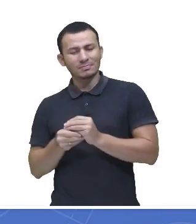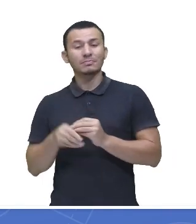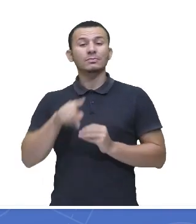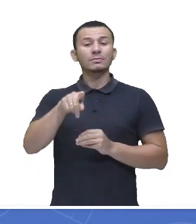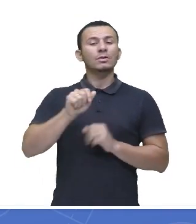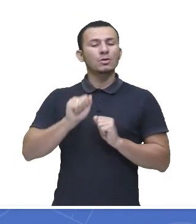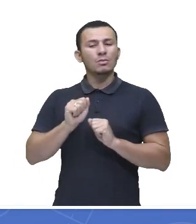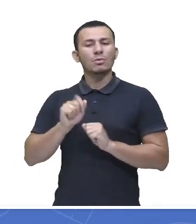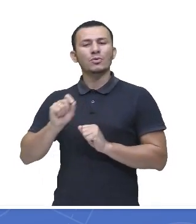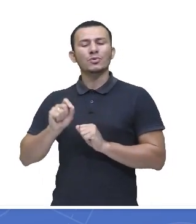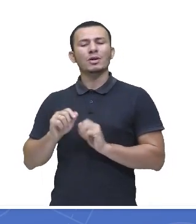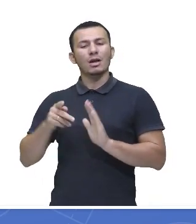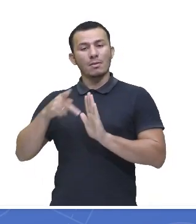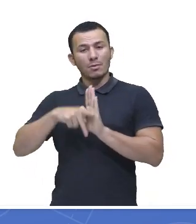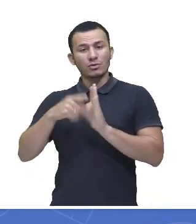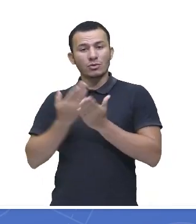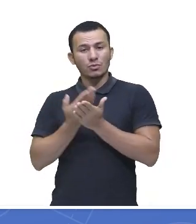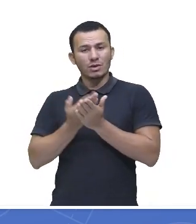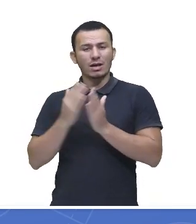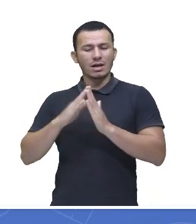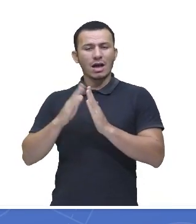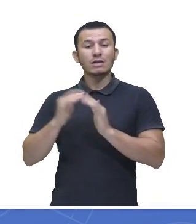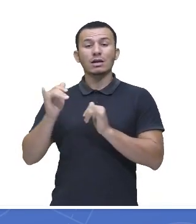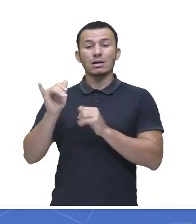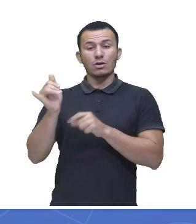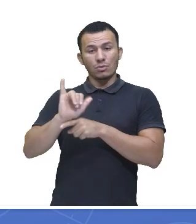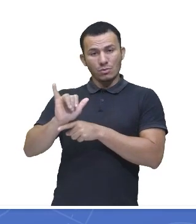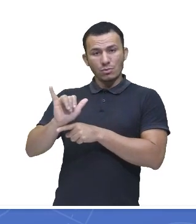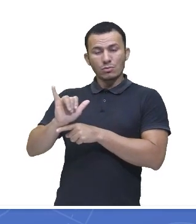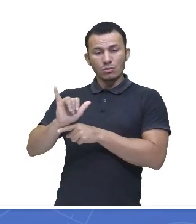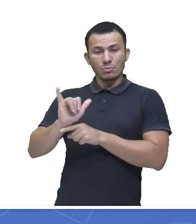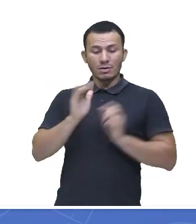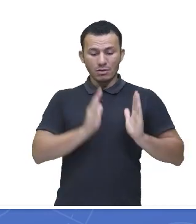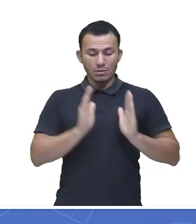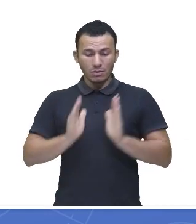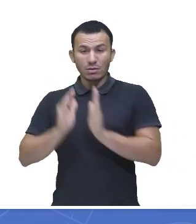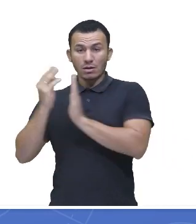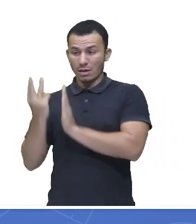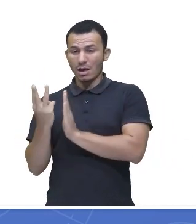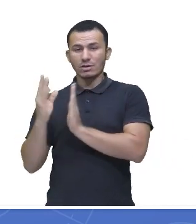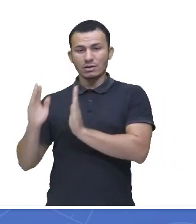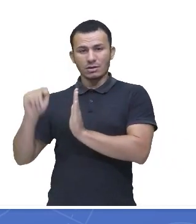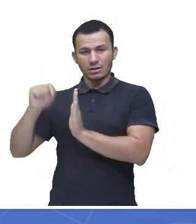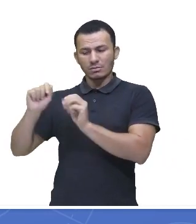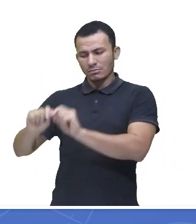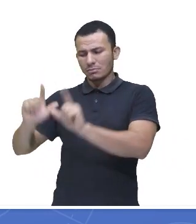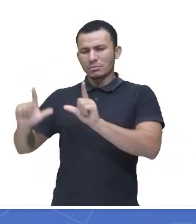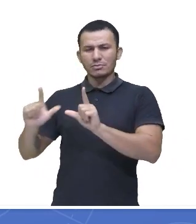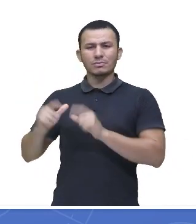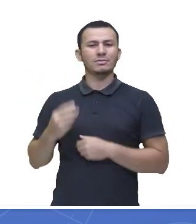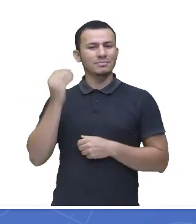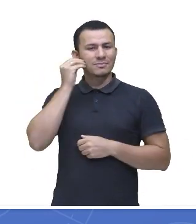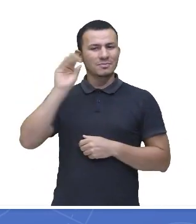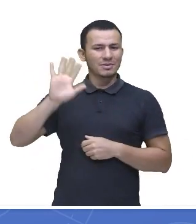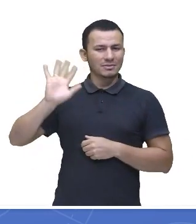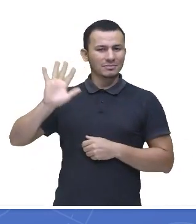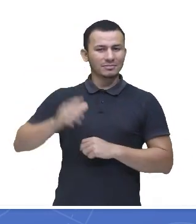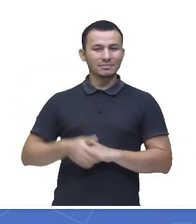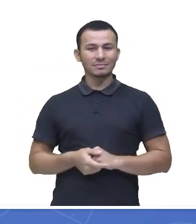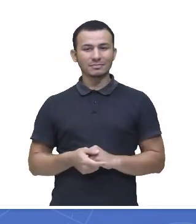olhada lá no Aula em Casa YouTube, né? Aula em Casa 3, lá no nosso canal no YouTube. Beijo, até mais!